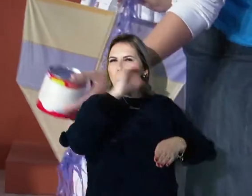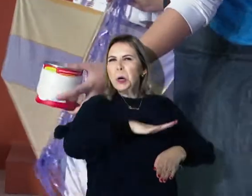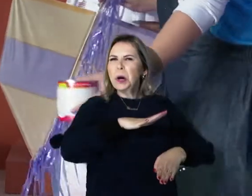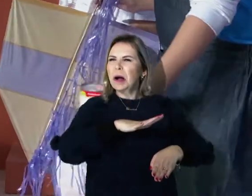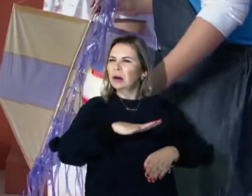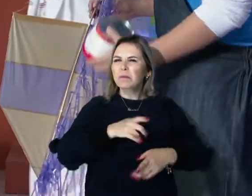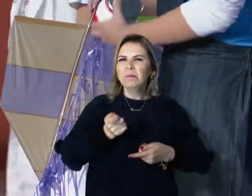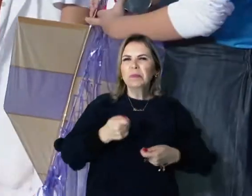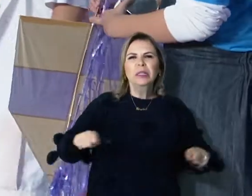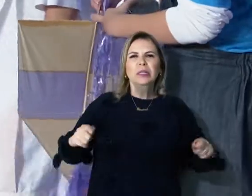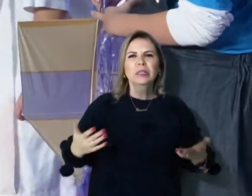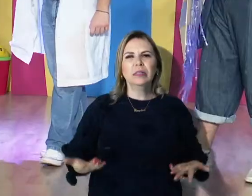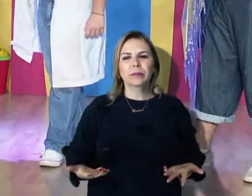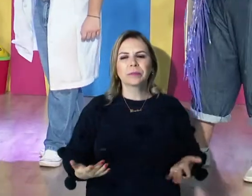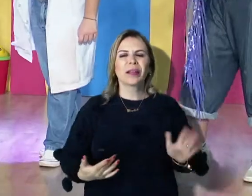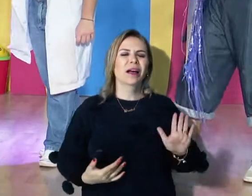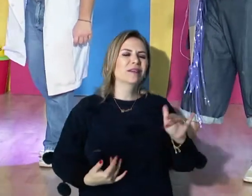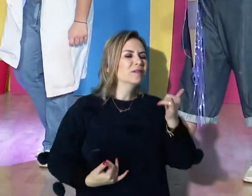seu grosseiro?